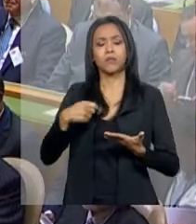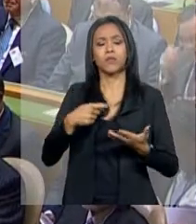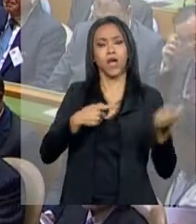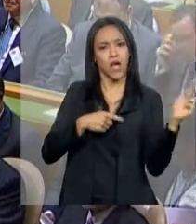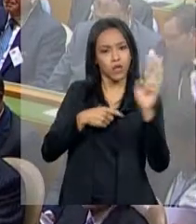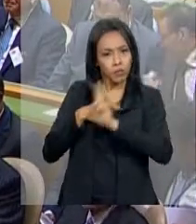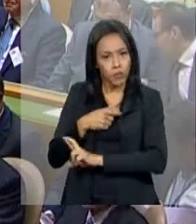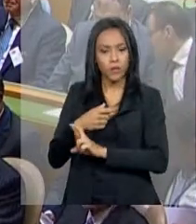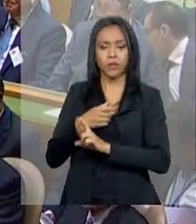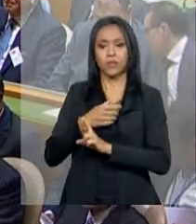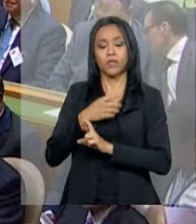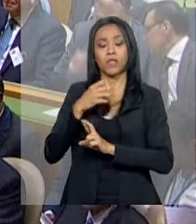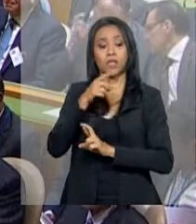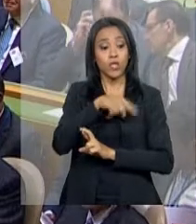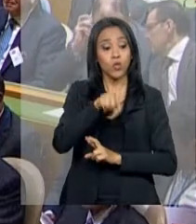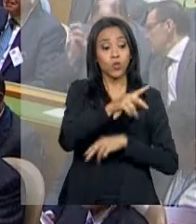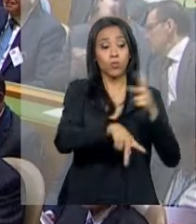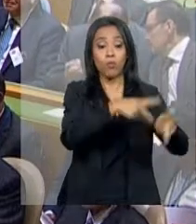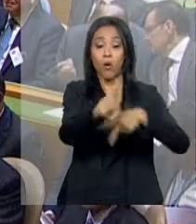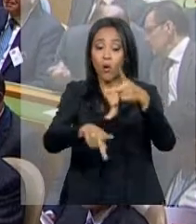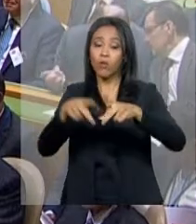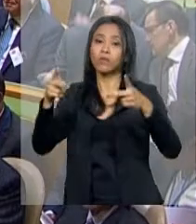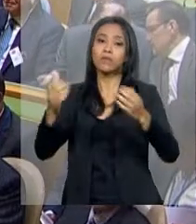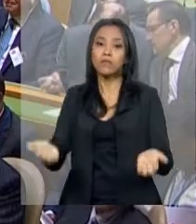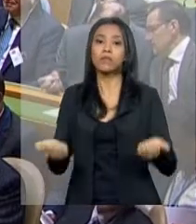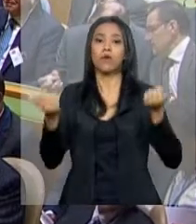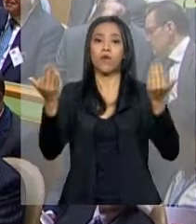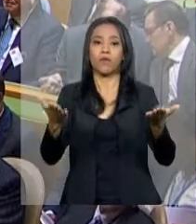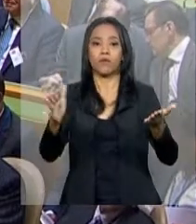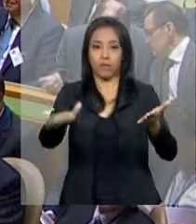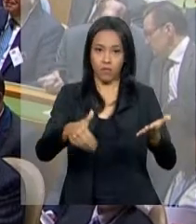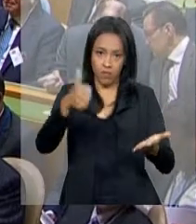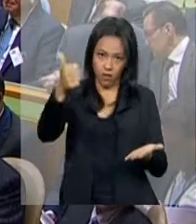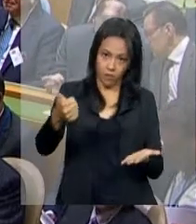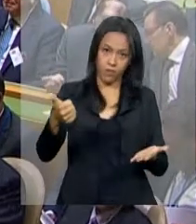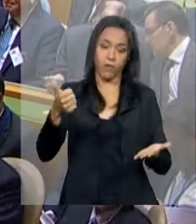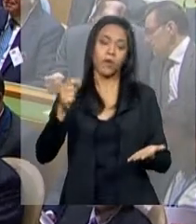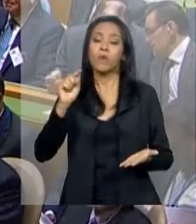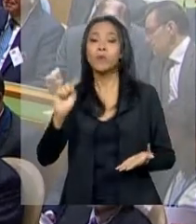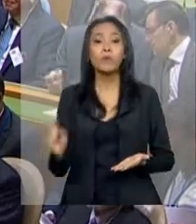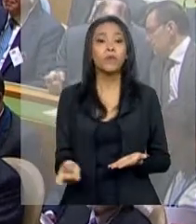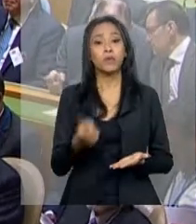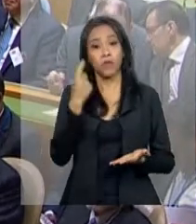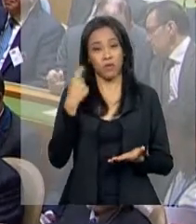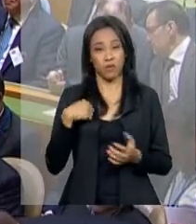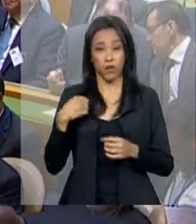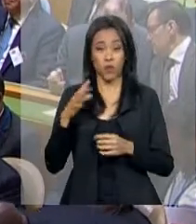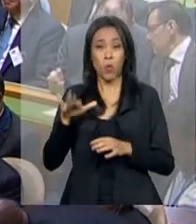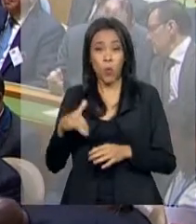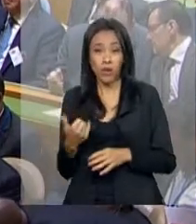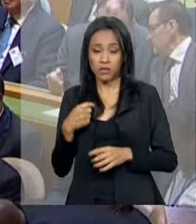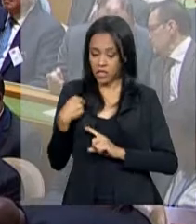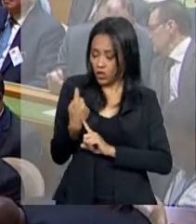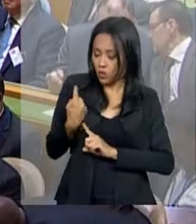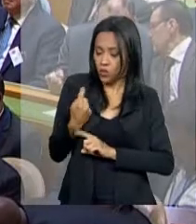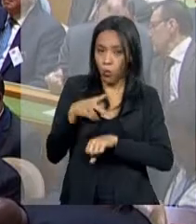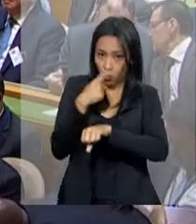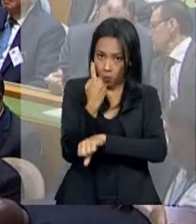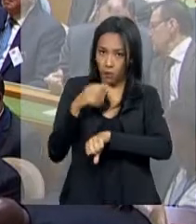com o que os nossos povos têm de melhor. Pois a primeira dessas tendências, o isolacionismo, o